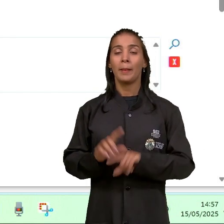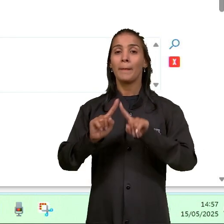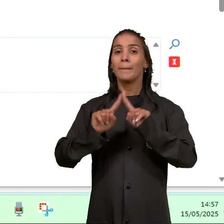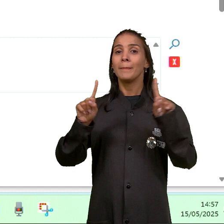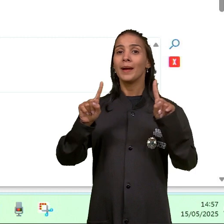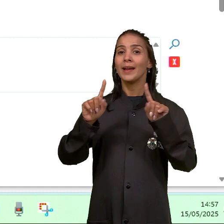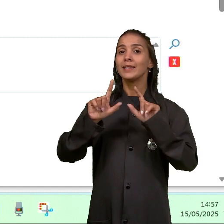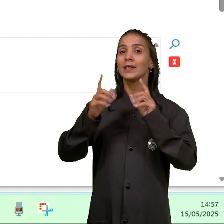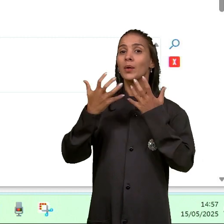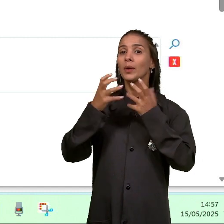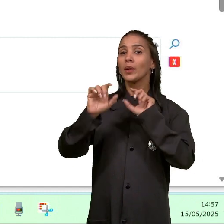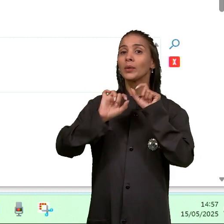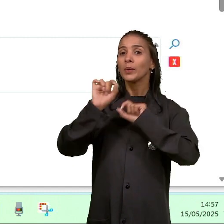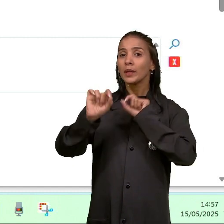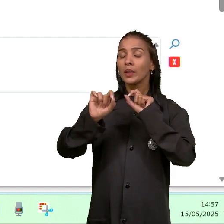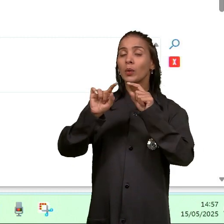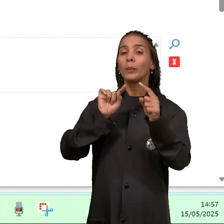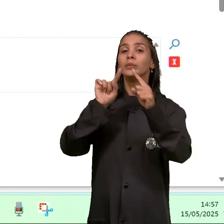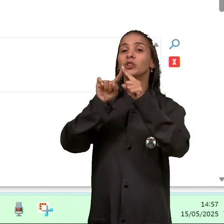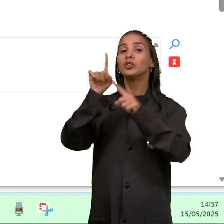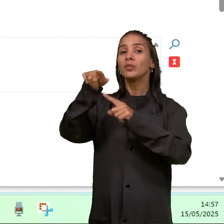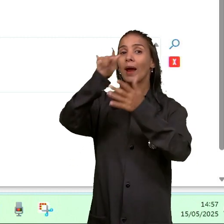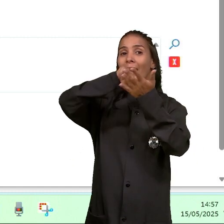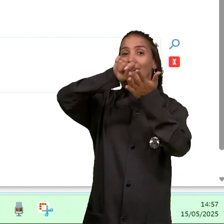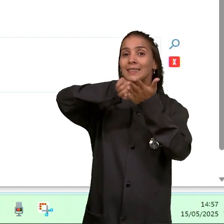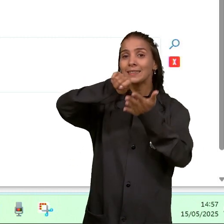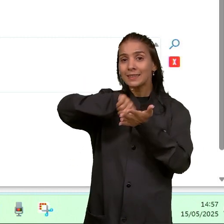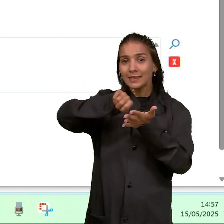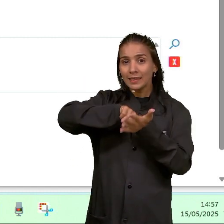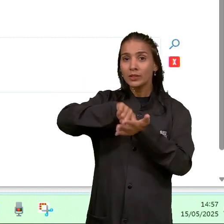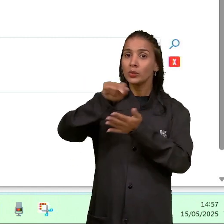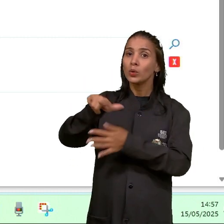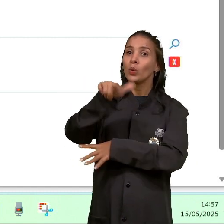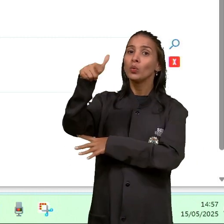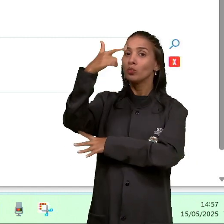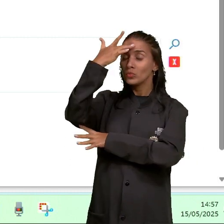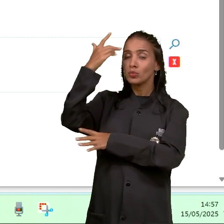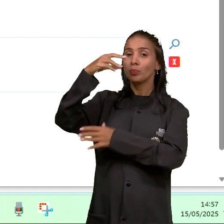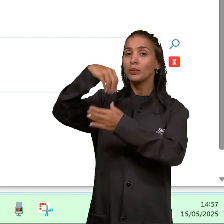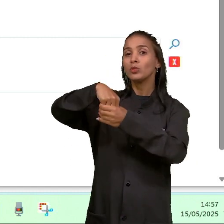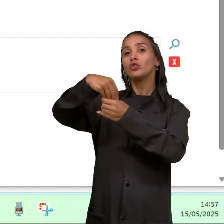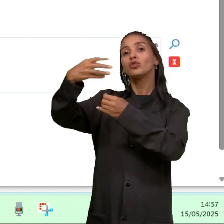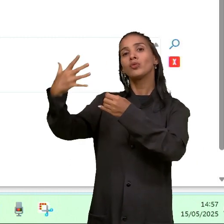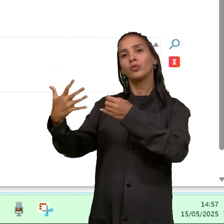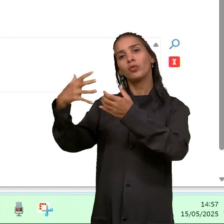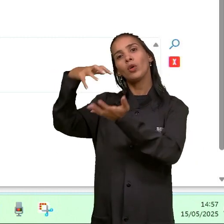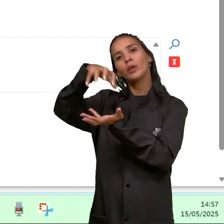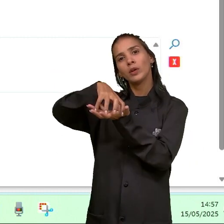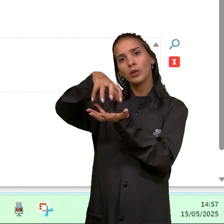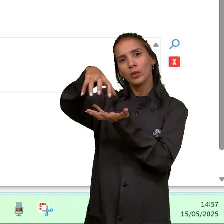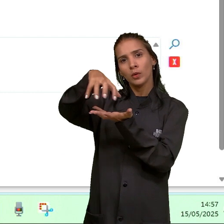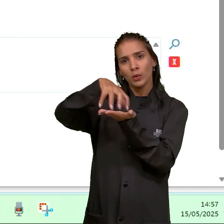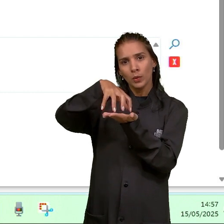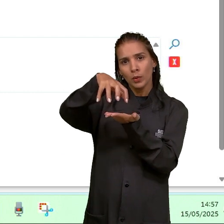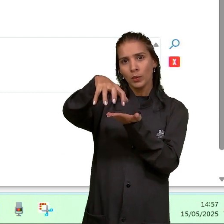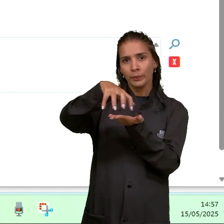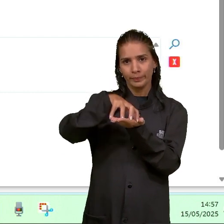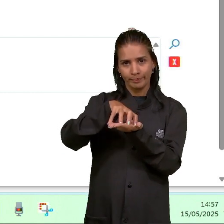Vamos colocar uma pessoa aqui. Vou pegar esse primeiro aqui, ó. Tá? Eu vou mandar para essa pessoa, que também já tem